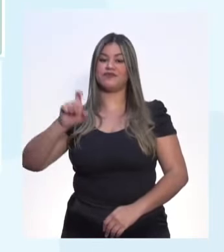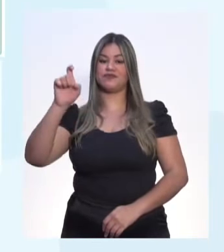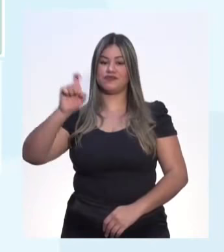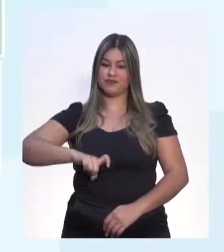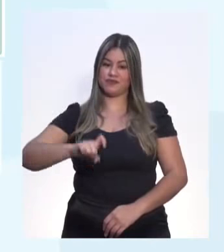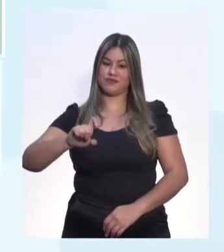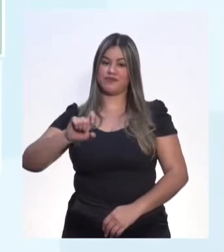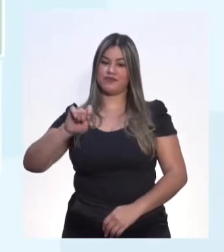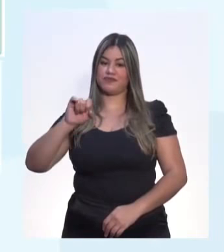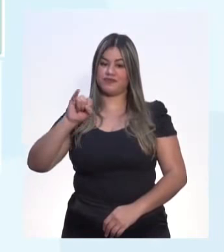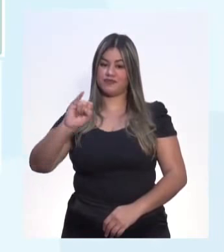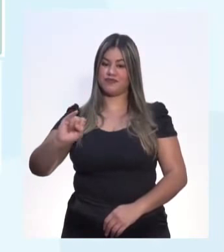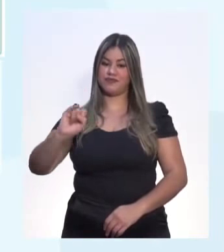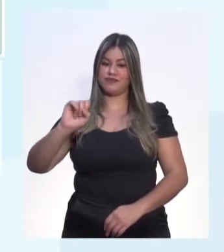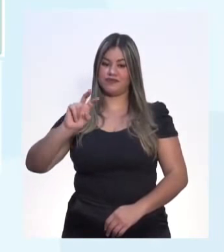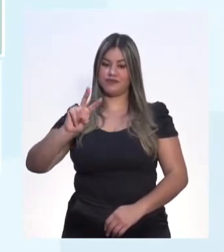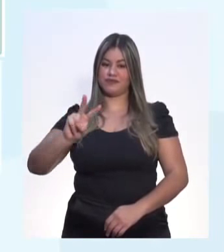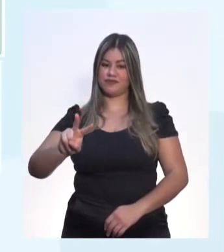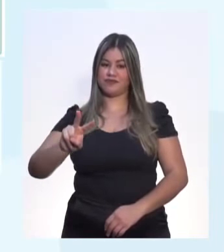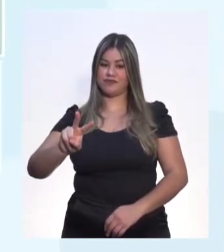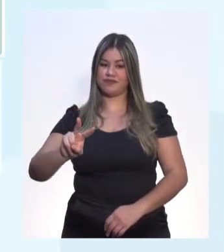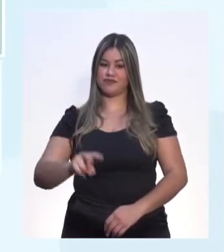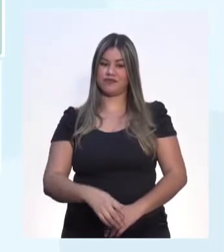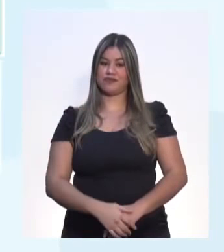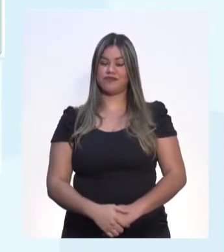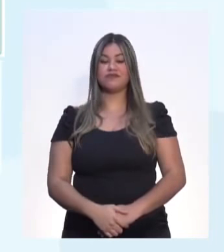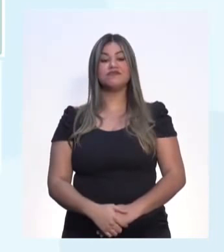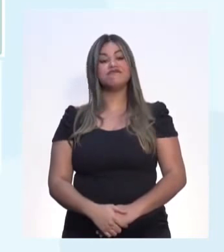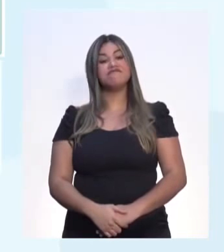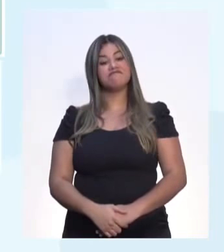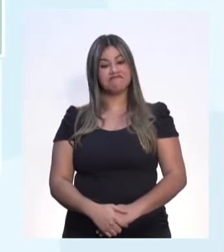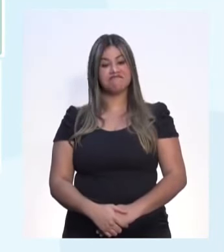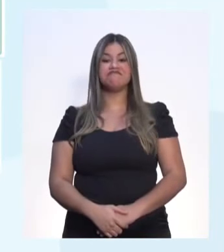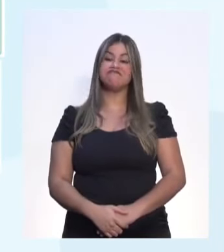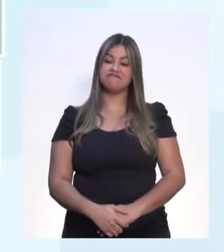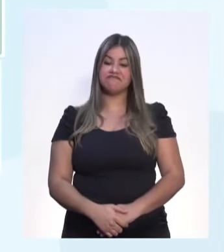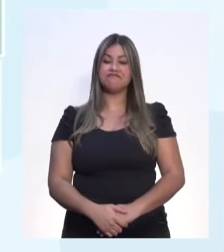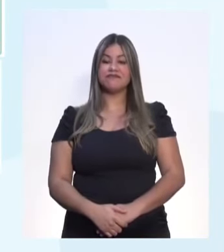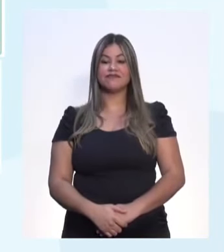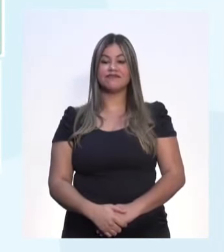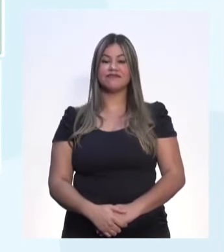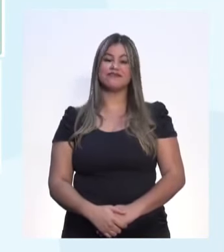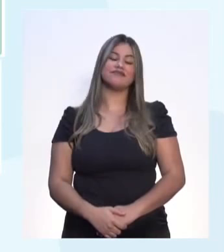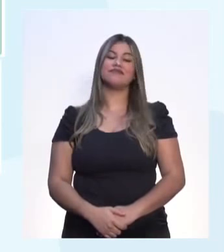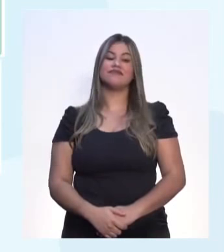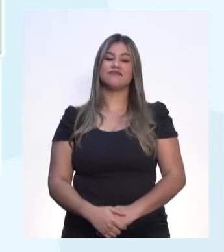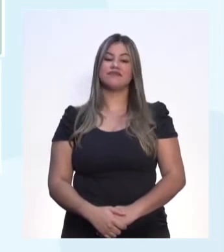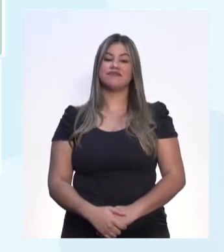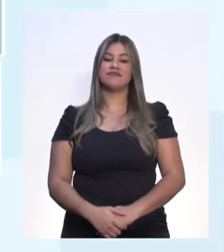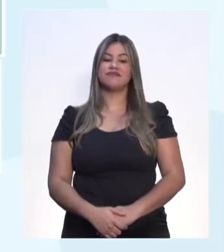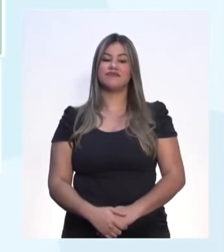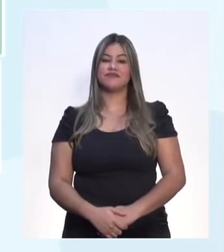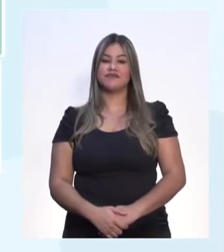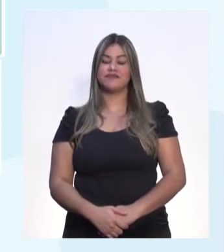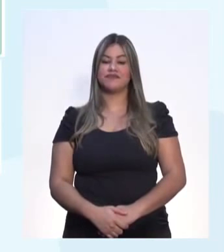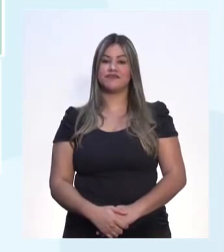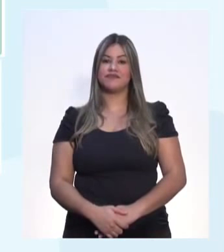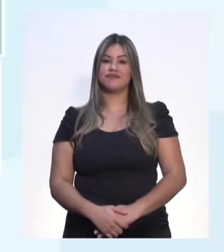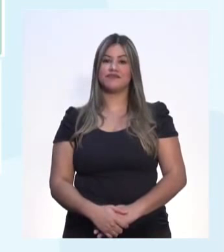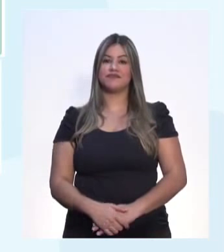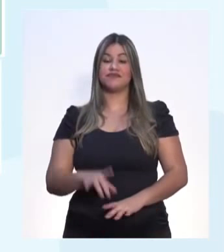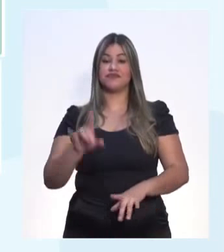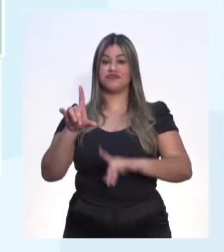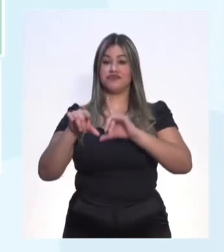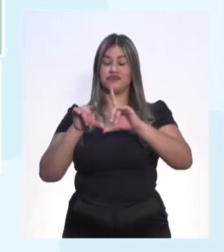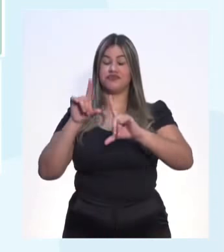xxxxx IV IV o Guilherme ele colocou as Guilherme 236 isso eu